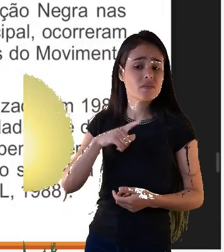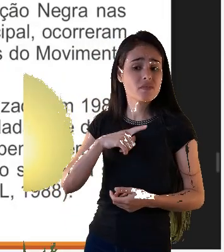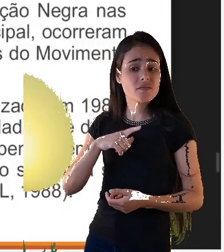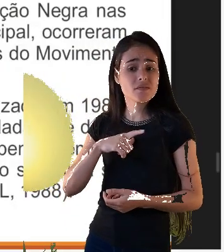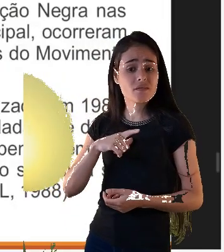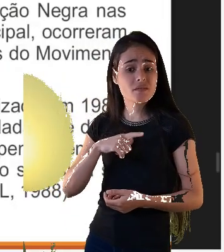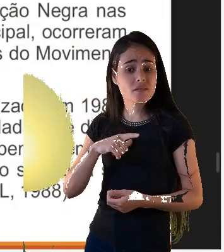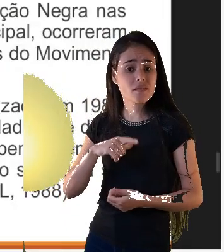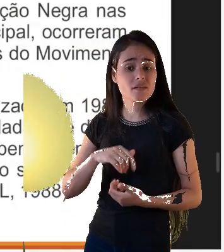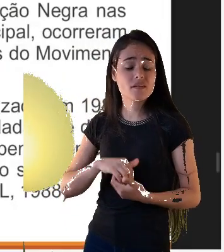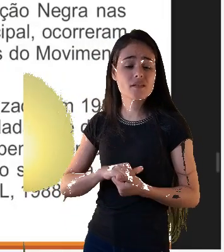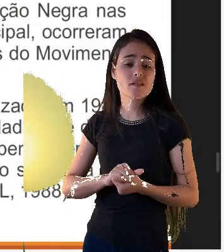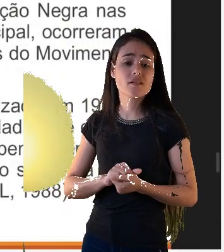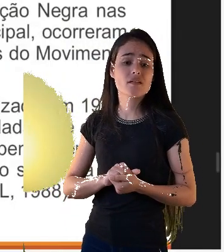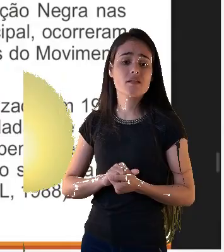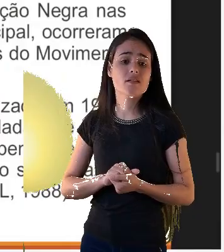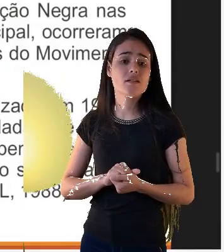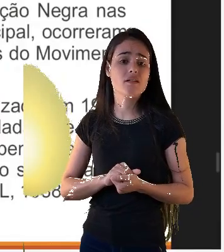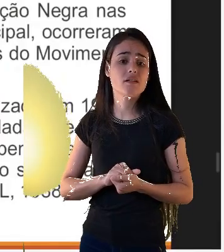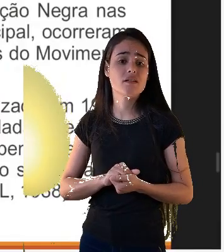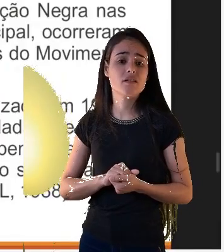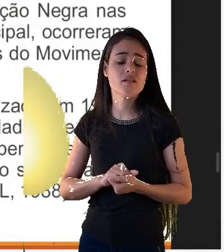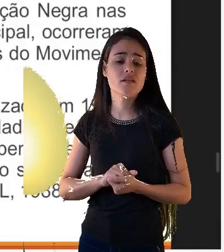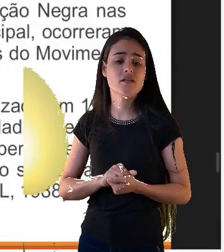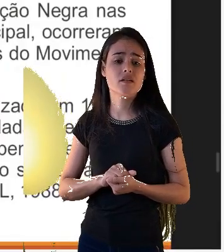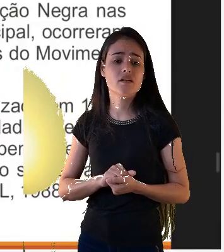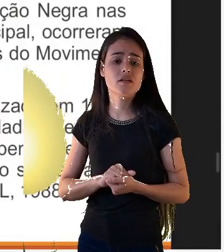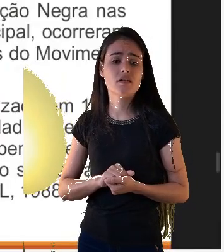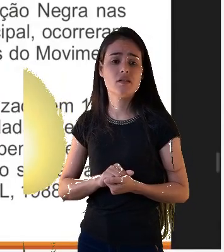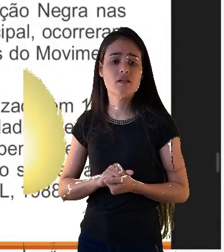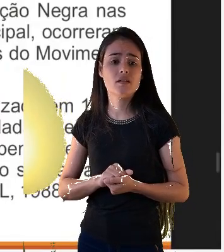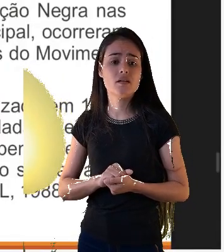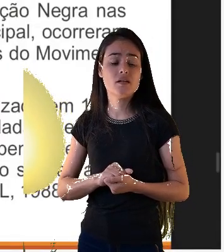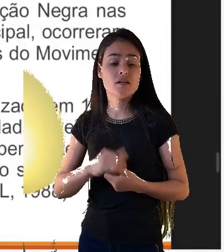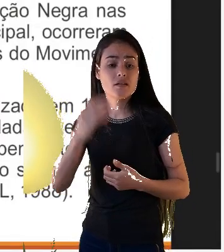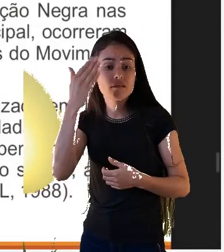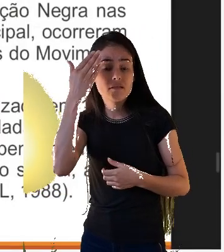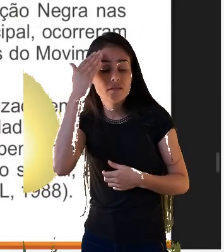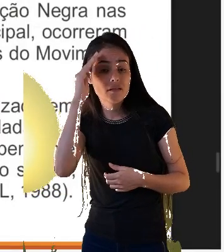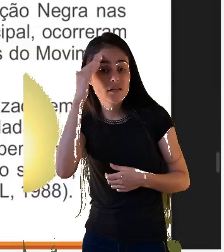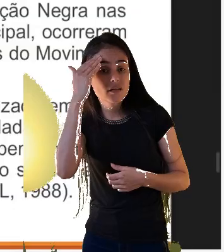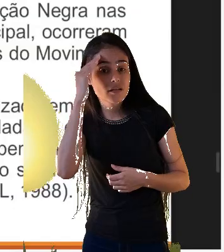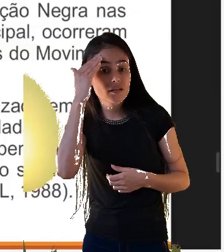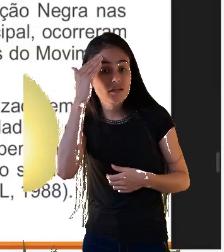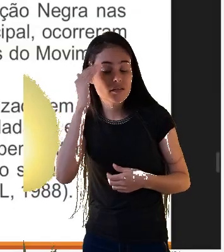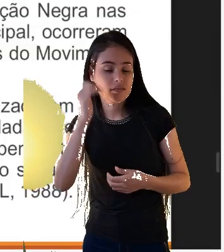são tão valorizados, né? Então a gente tem